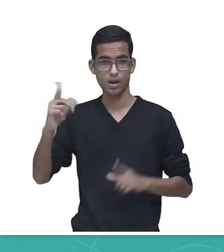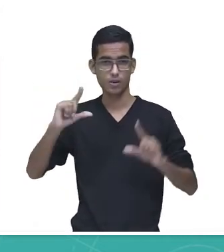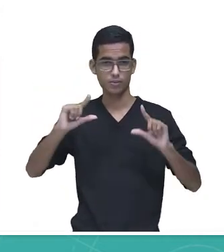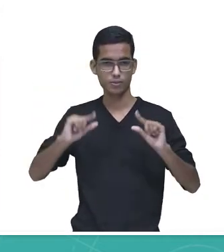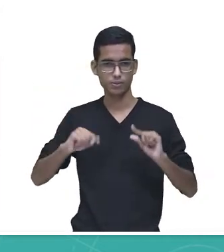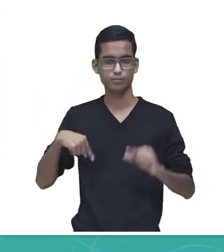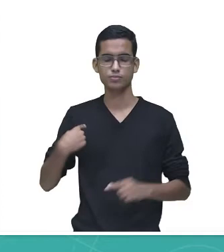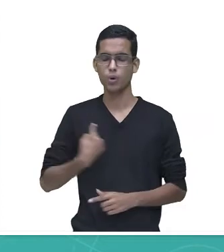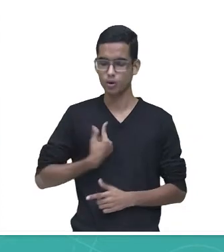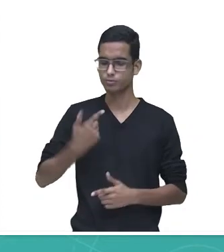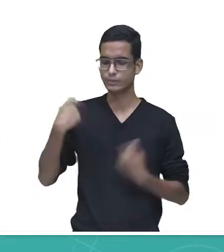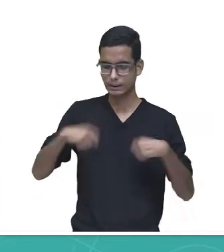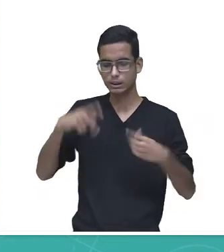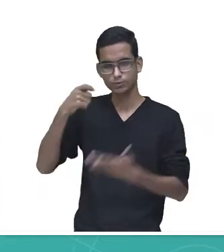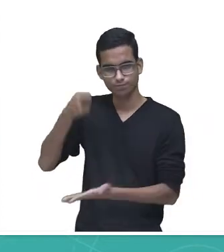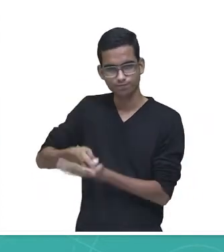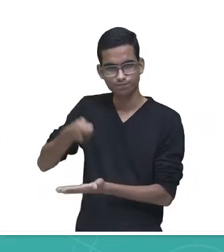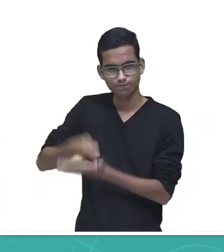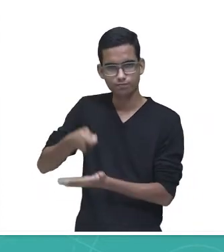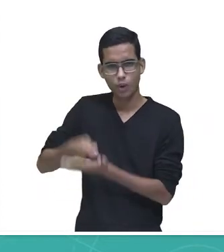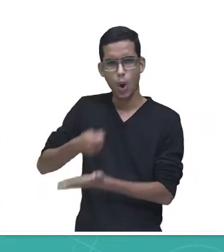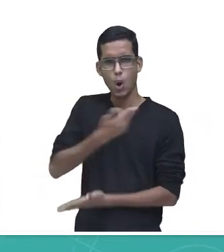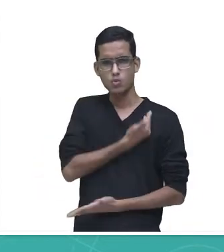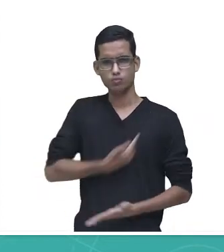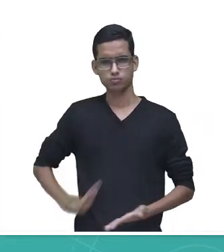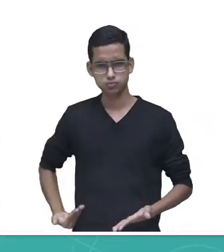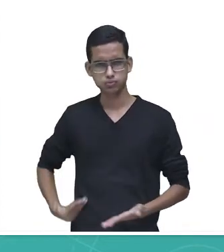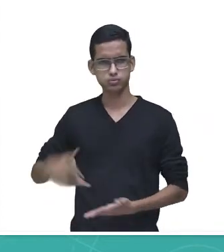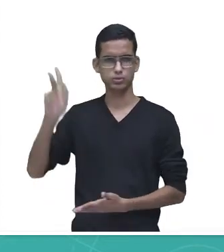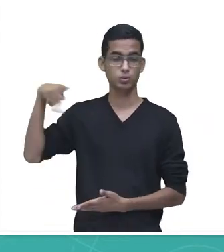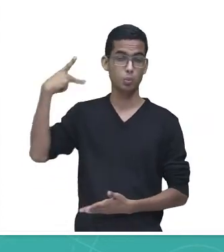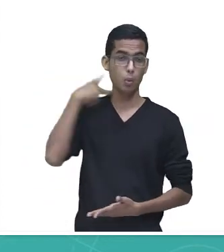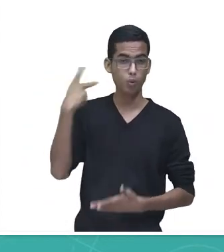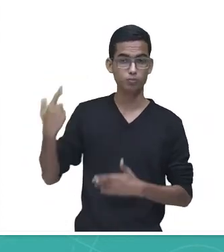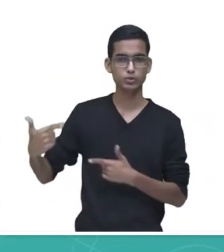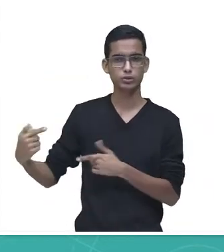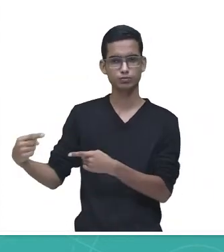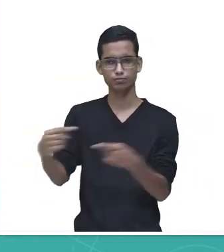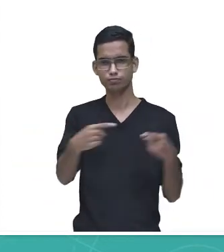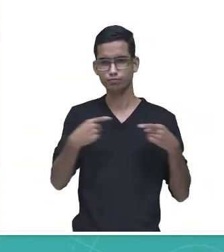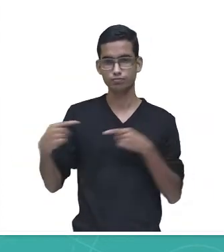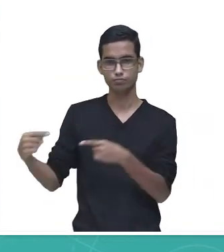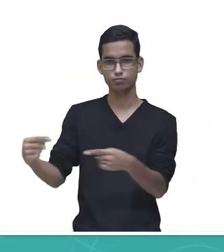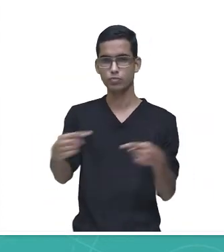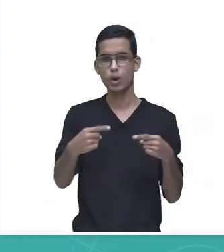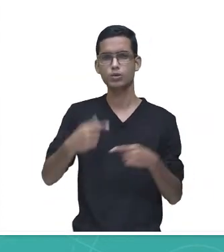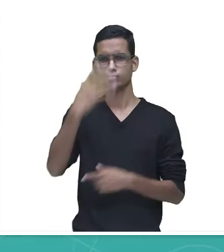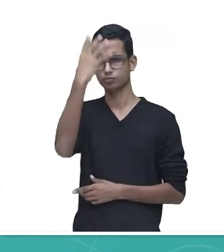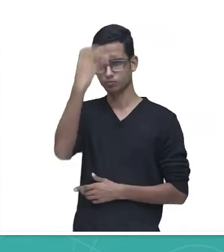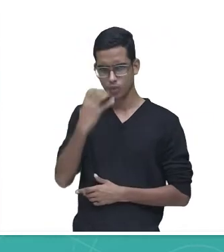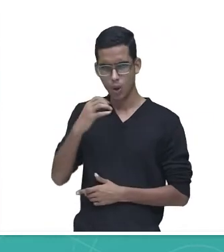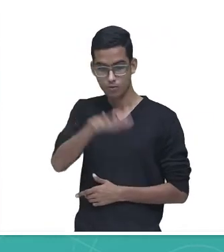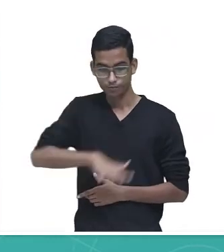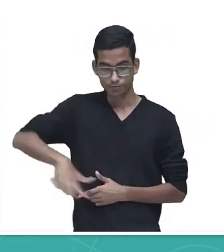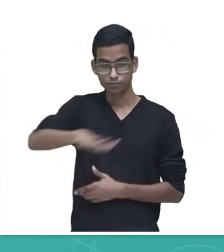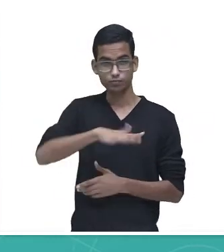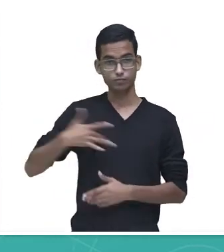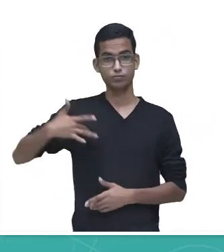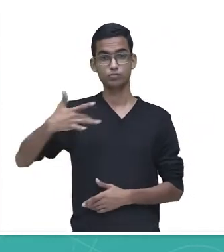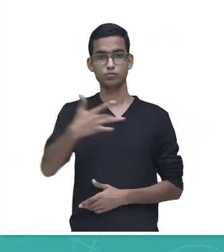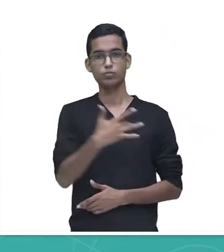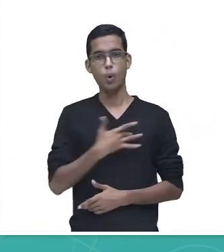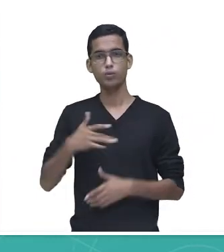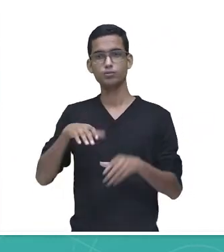continuar cobrando dos nossos governantes políticas públicas sérias, principalmente na área da saúde e